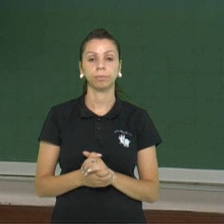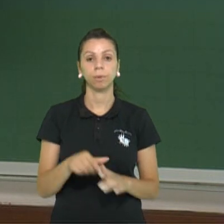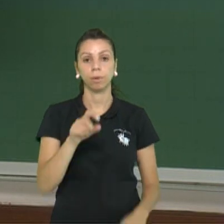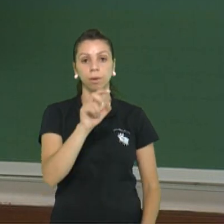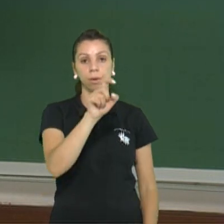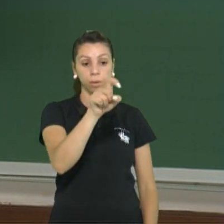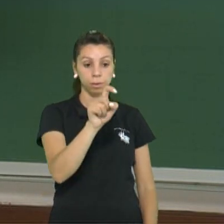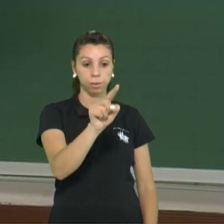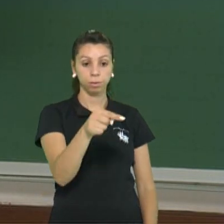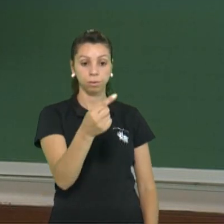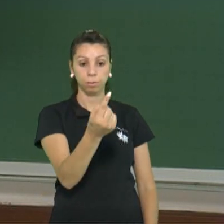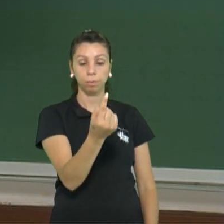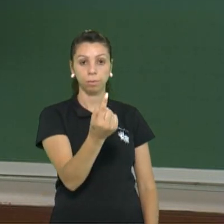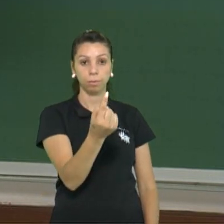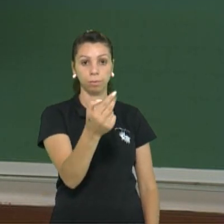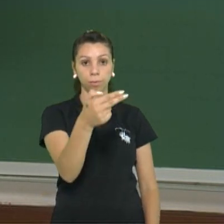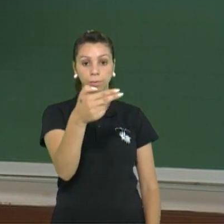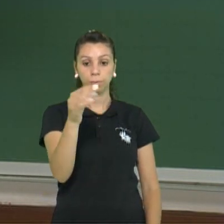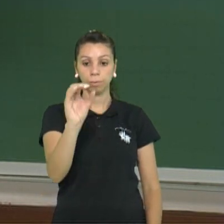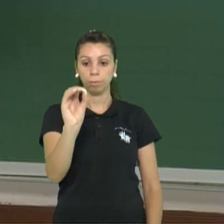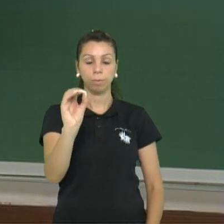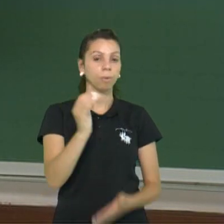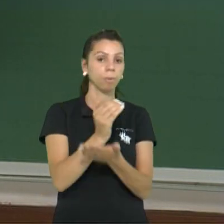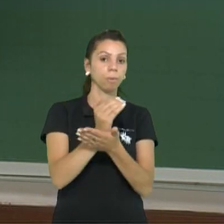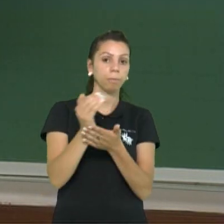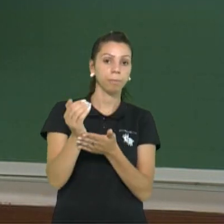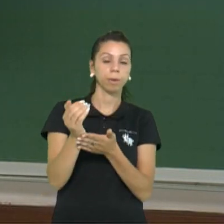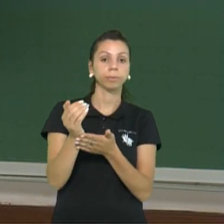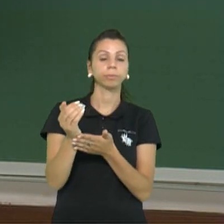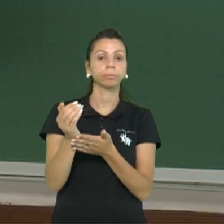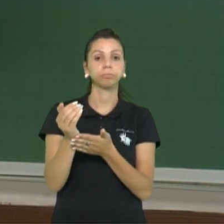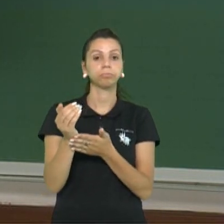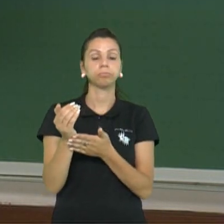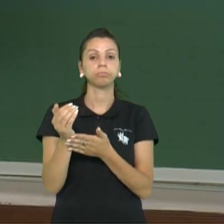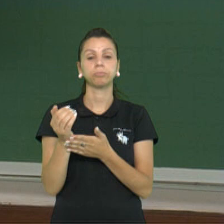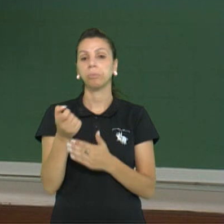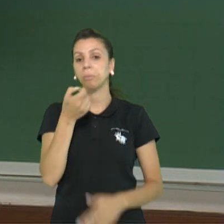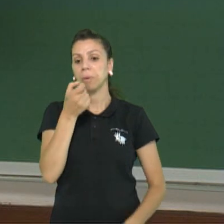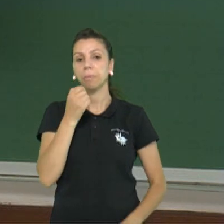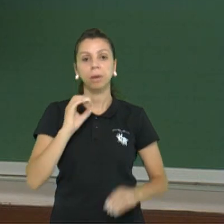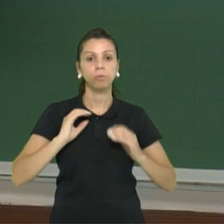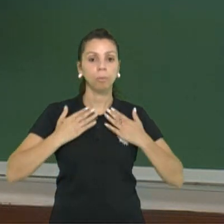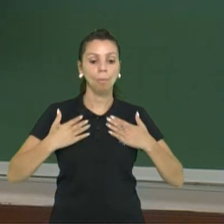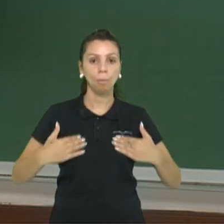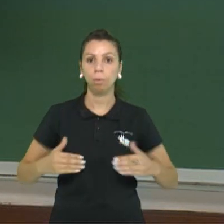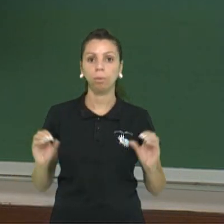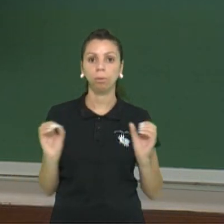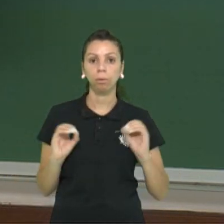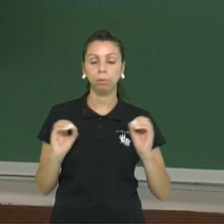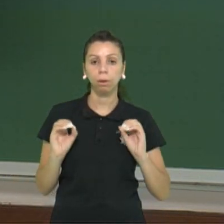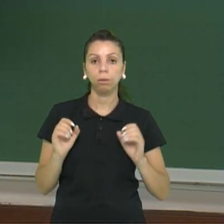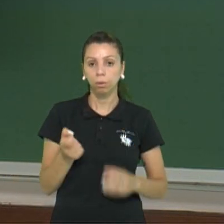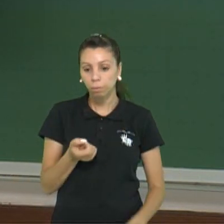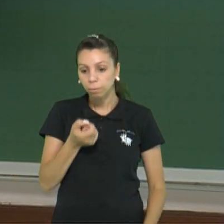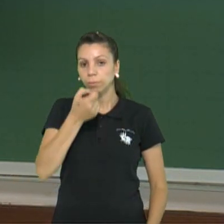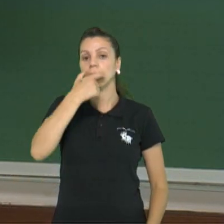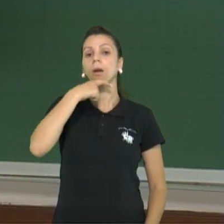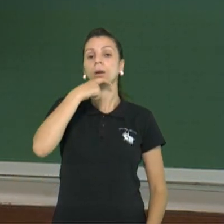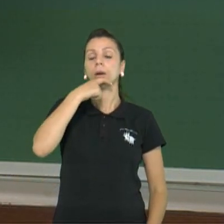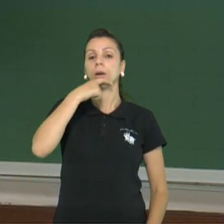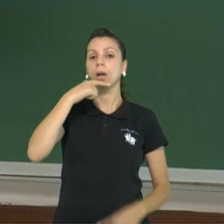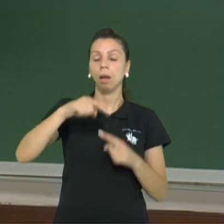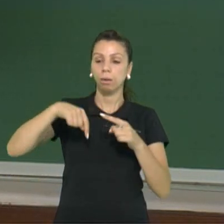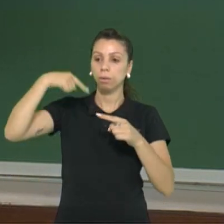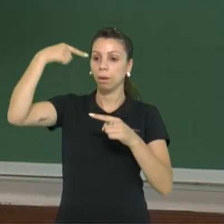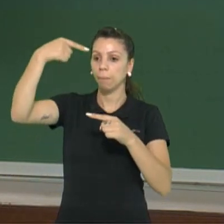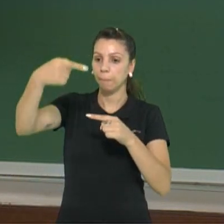quando eu inicio para tomar o medicamento, eu não tenho nada desse medicamento no meu corpo, ok? E 6 horas depois